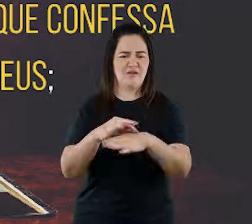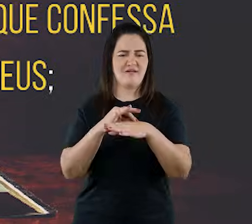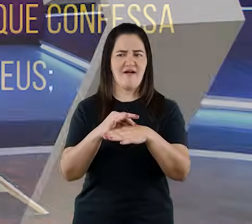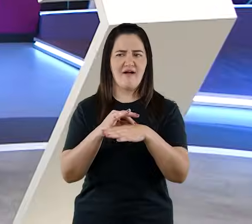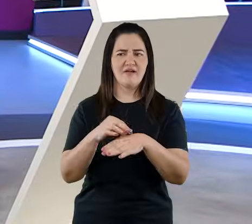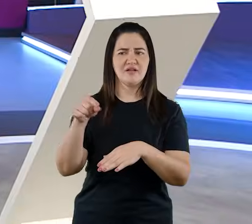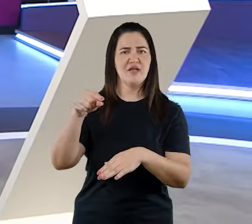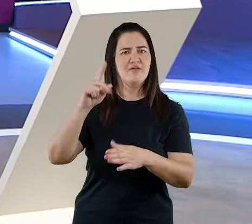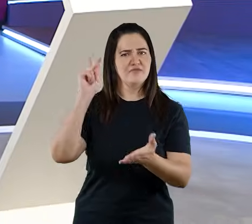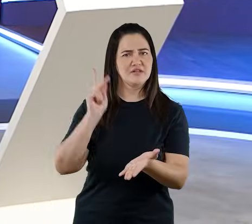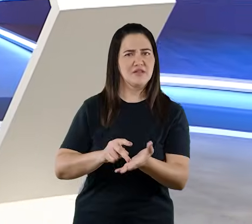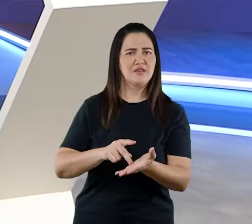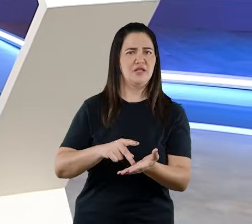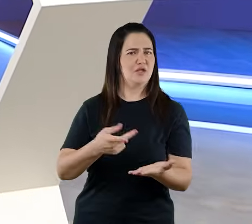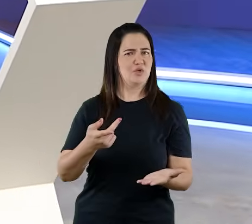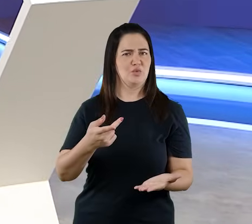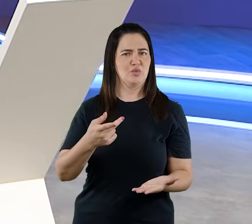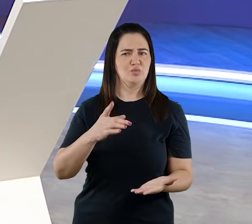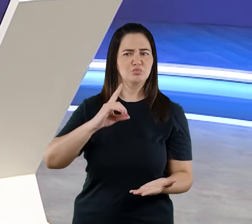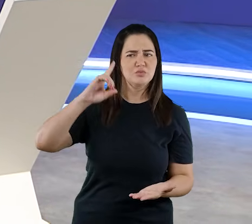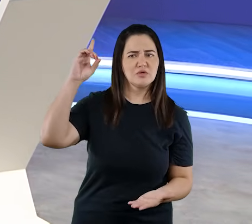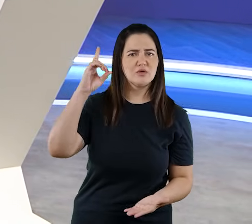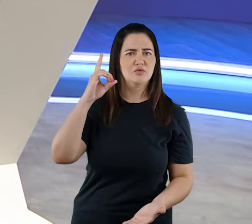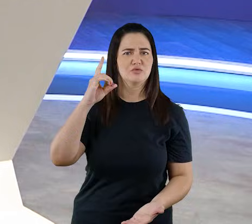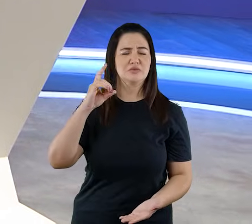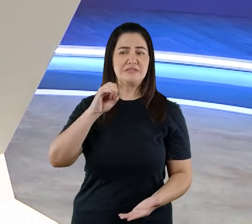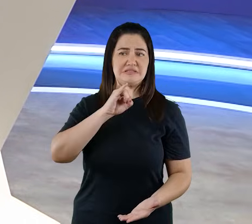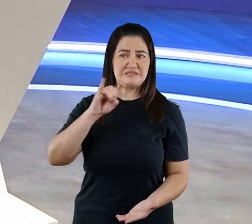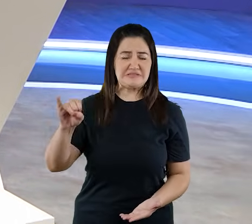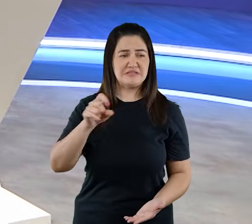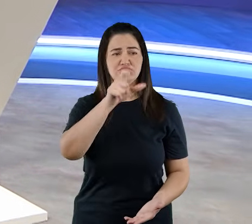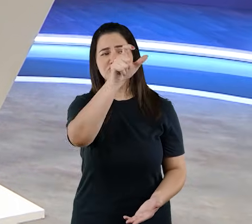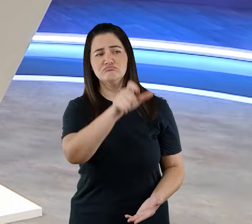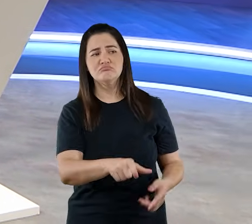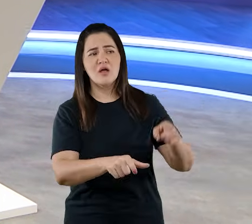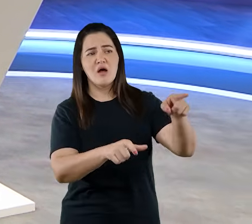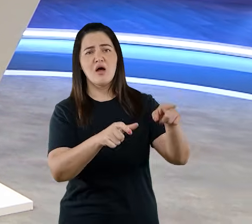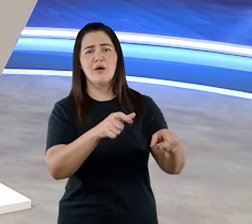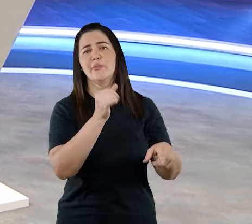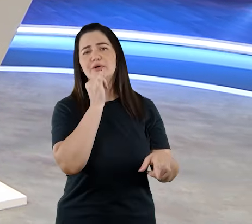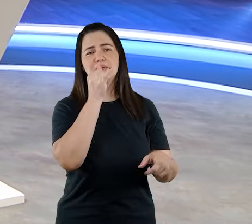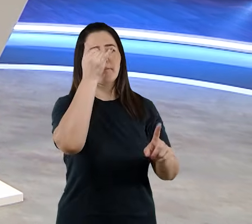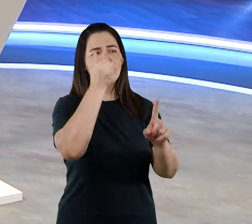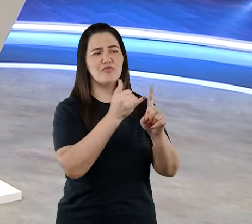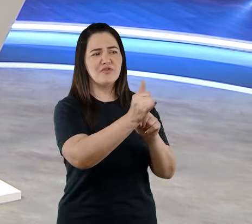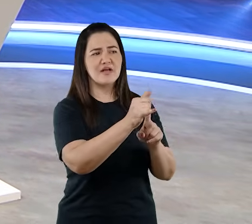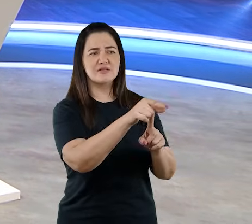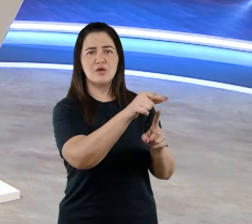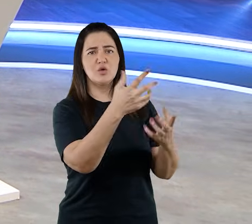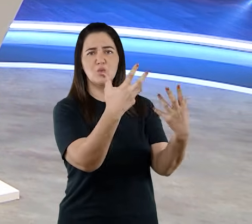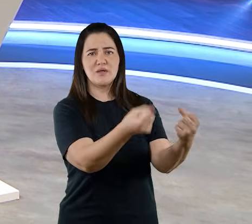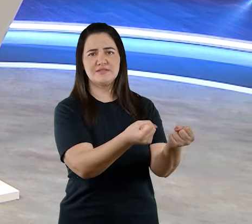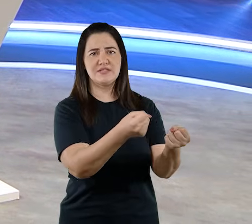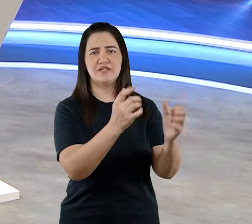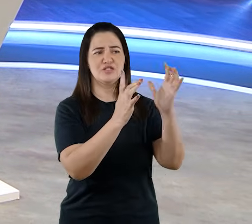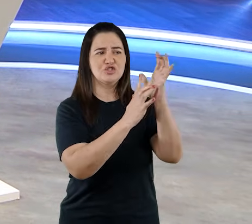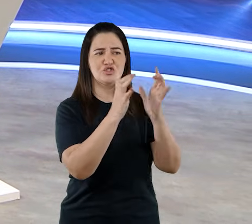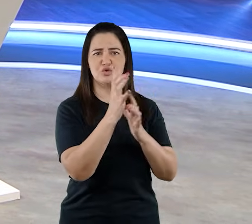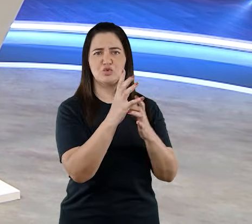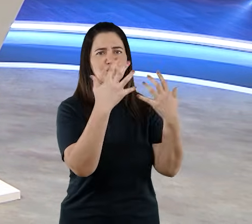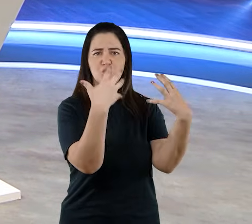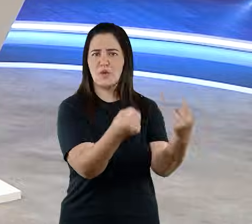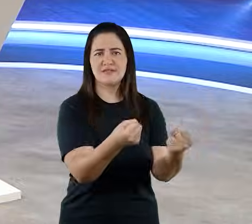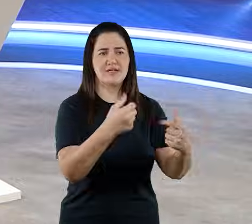Deus. Qualquer profeta que nega Jesus, sua vida, seu ministério e sua